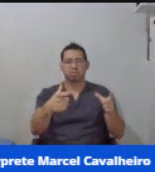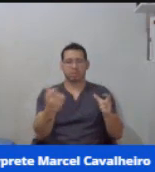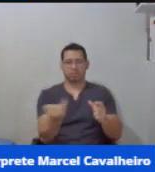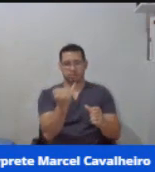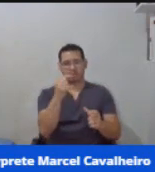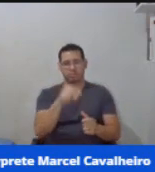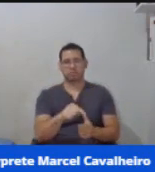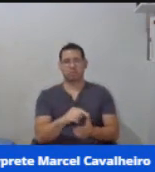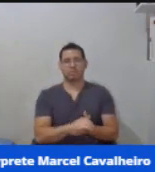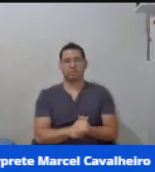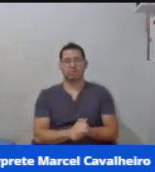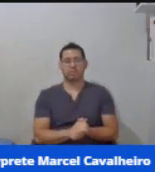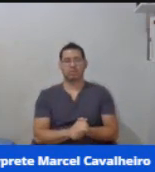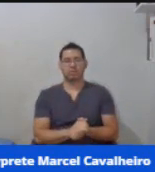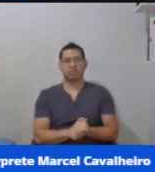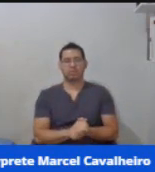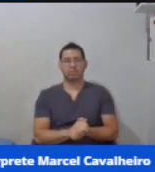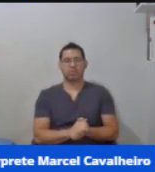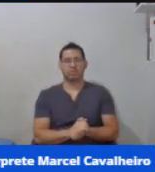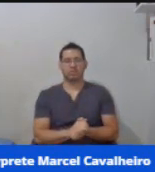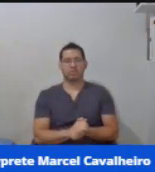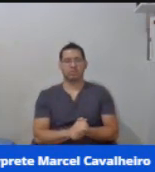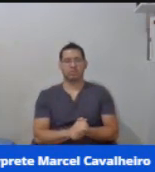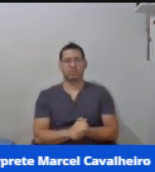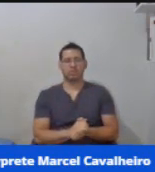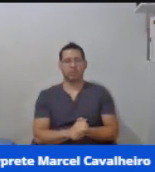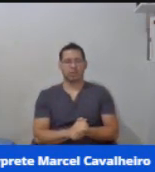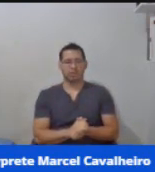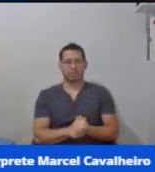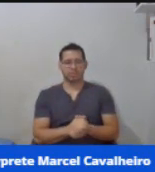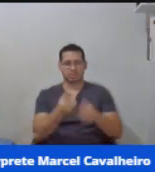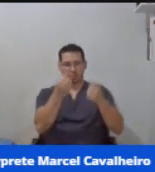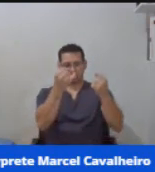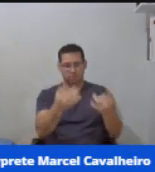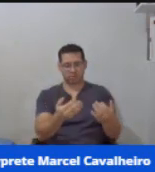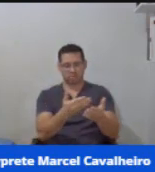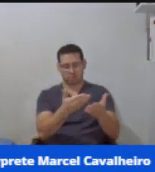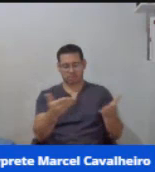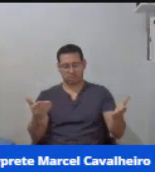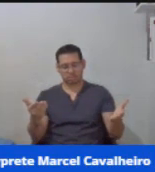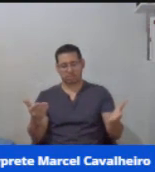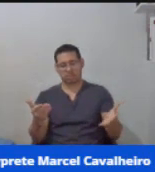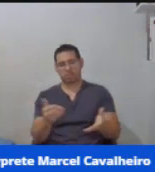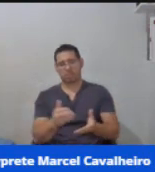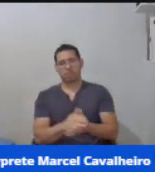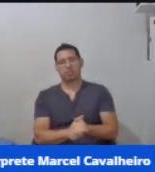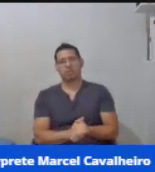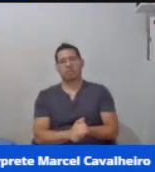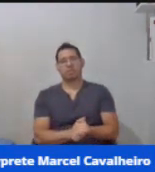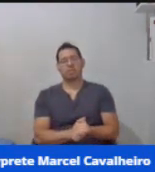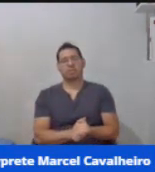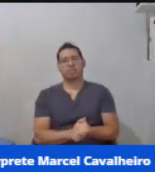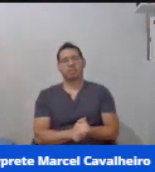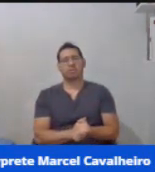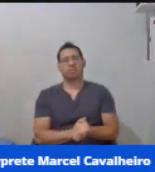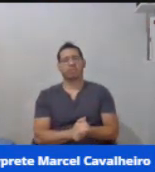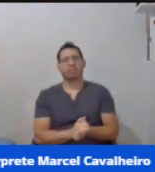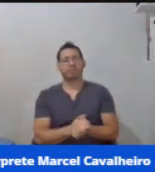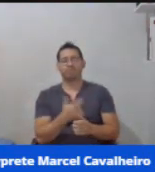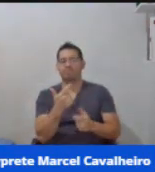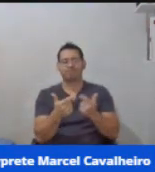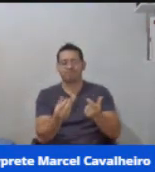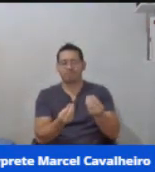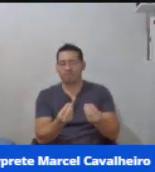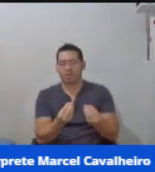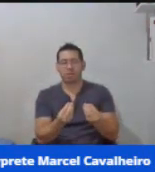Então, comentando sobre essas habilidades pré-requisitos, em virtude dessa tessitura, ficou inviável apresentar todas